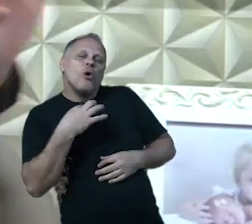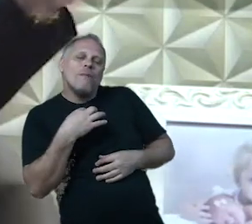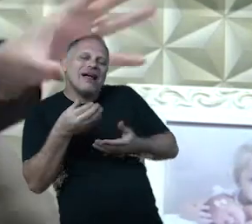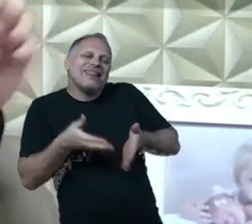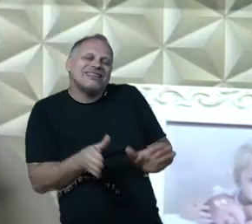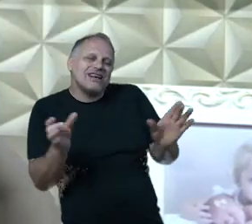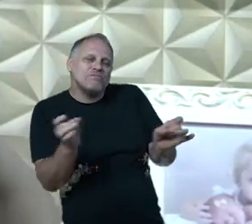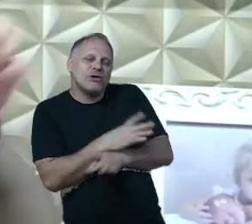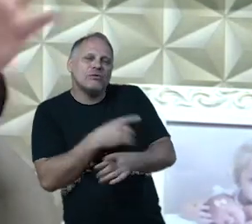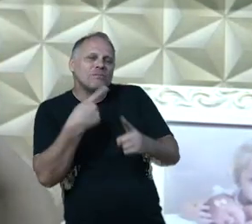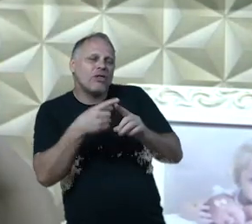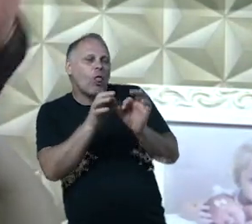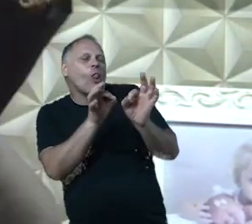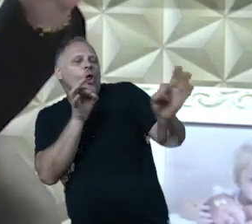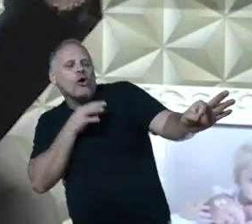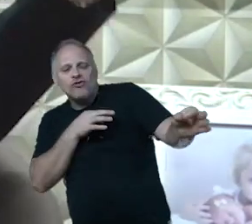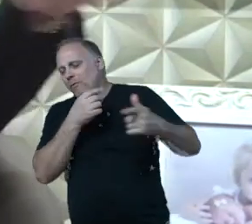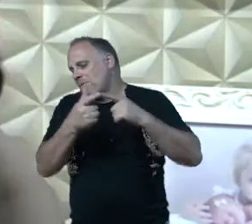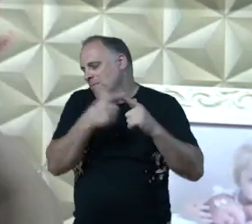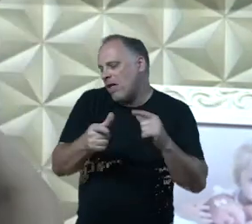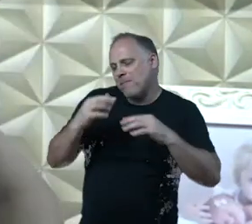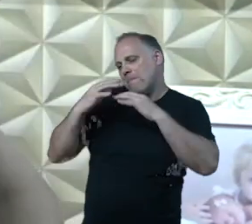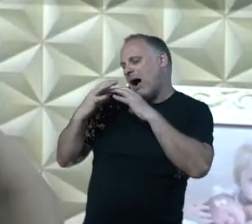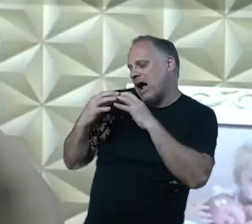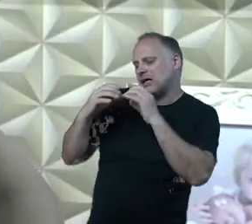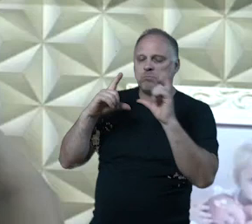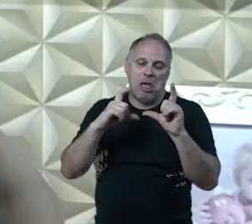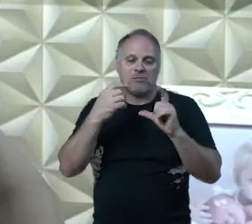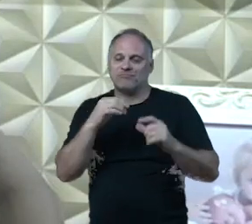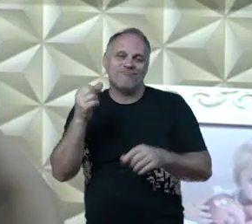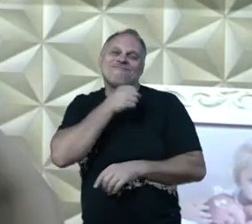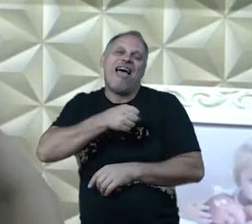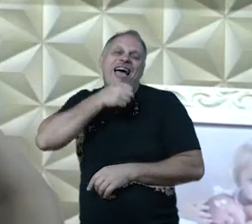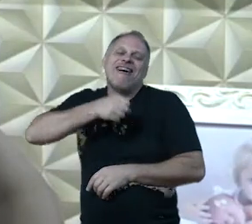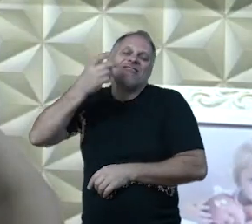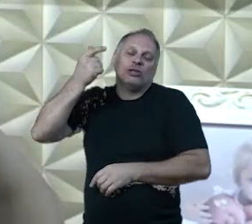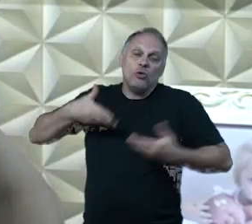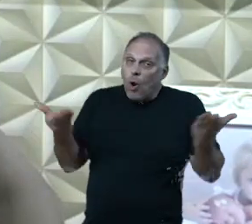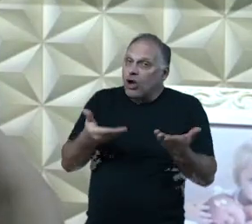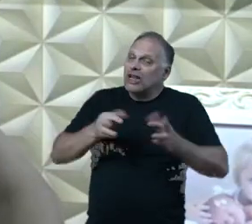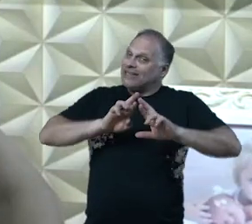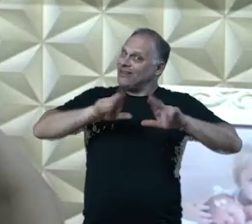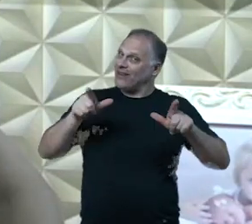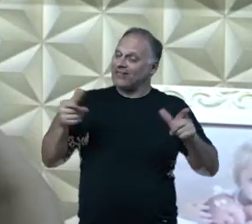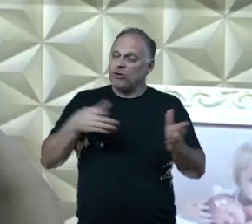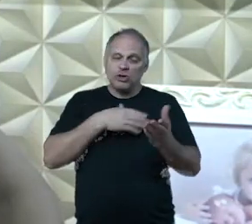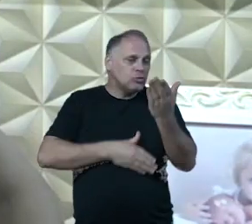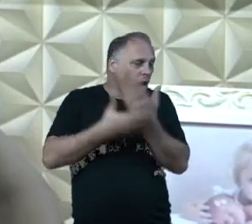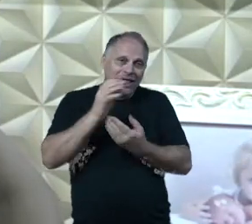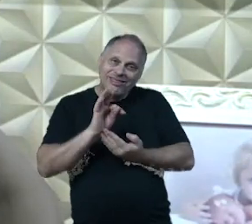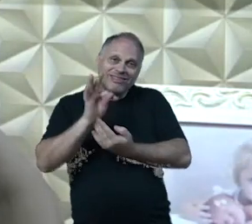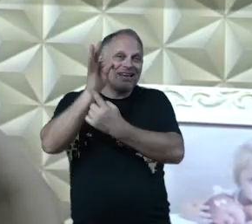funcionava muito bem porque a câmera tinha queimado, tinha estourado o flash, enfim. E a gente não tinha esses detalhes. Hoje em dia a gente tem, com os